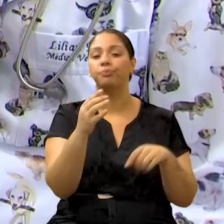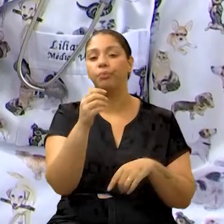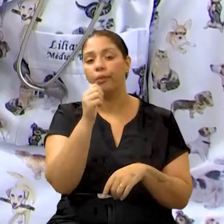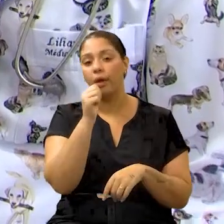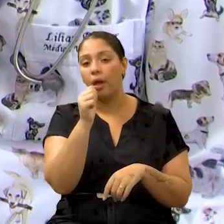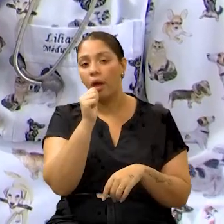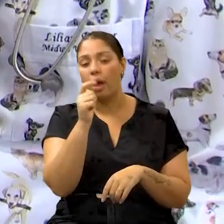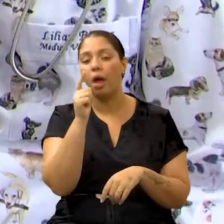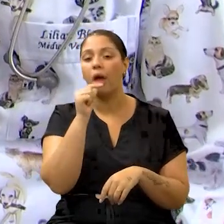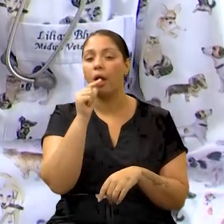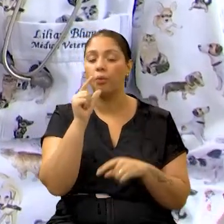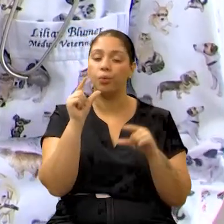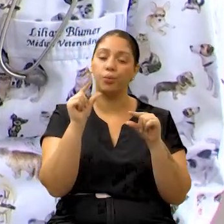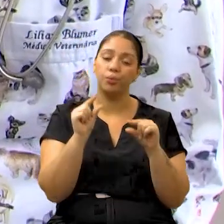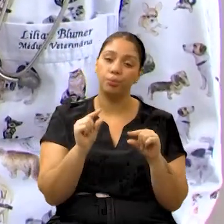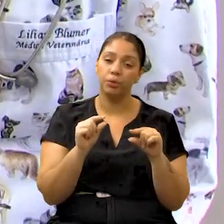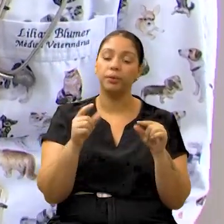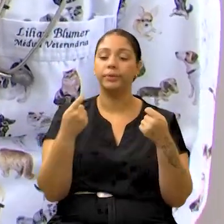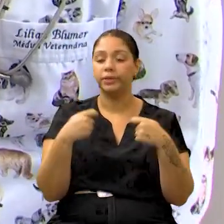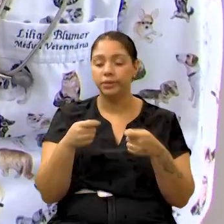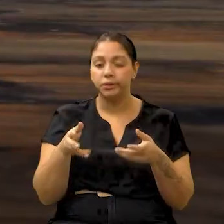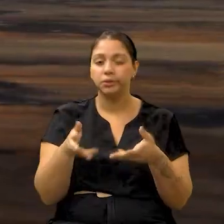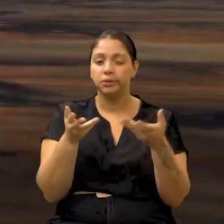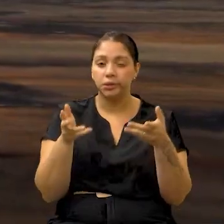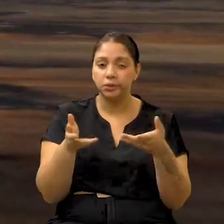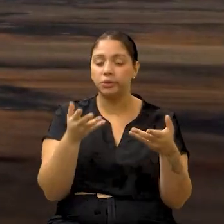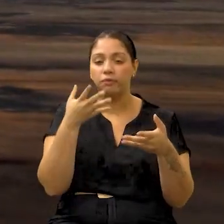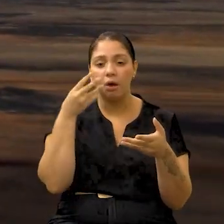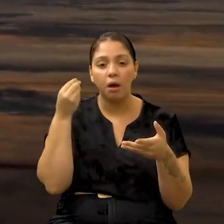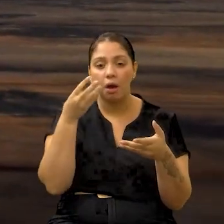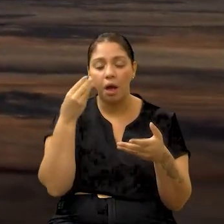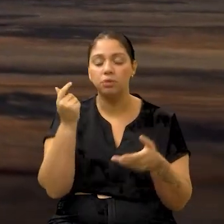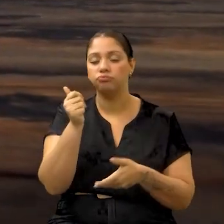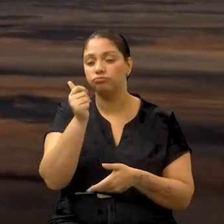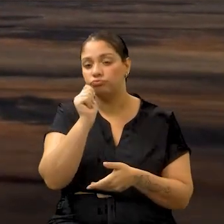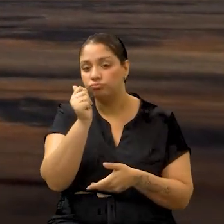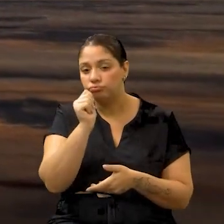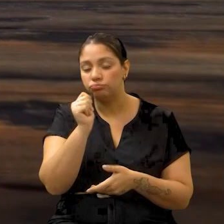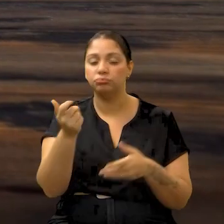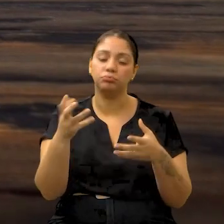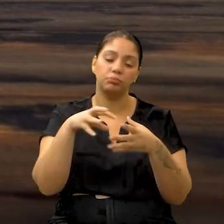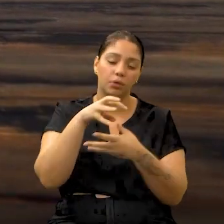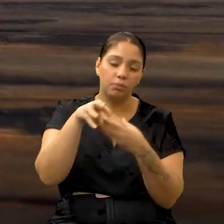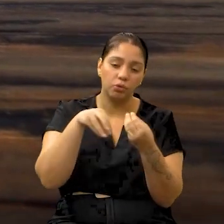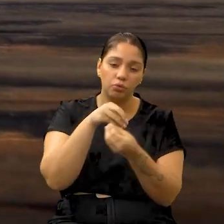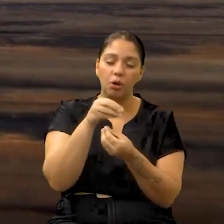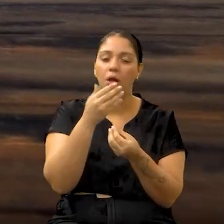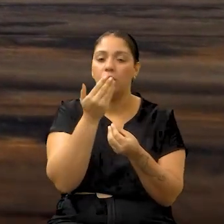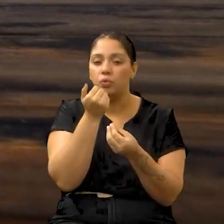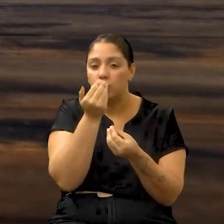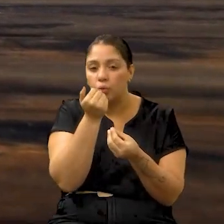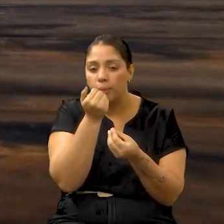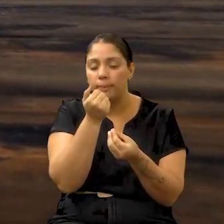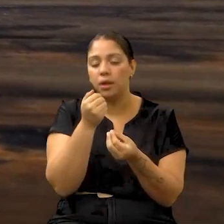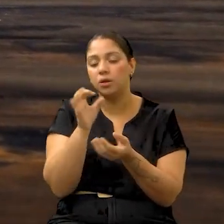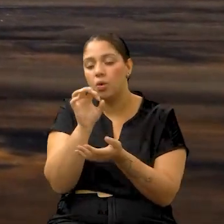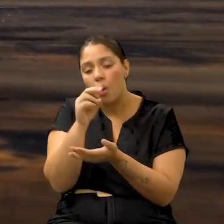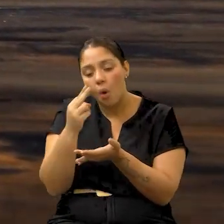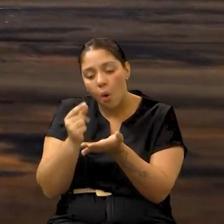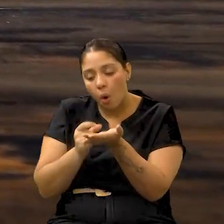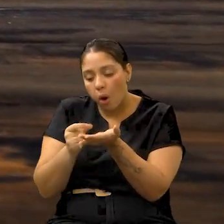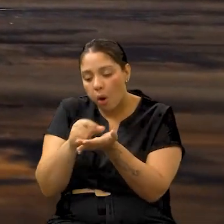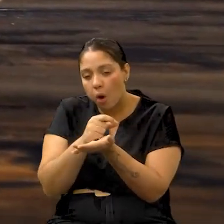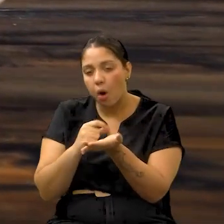pouca água, então a gente vai ter que incentivar o gato a tomar mais água na alimentação,